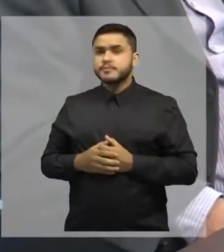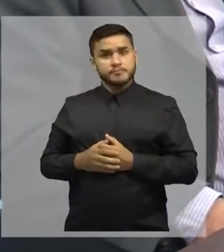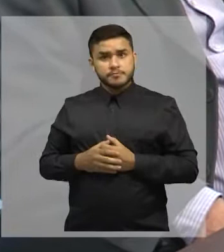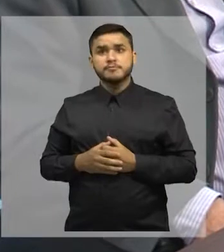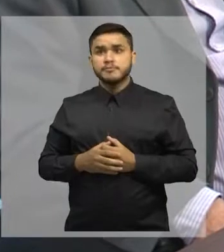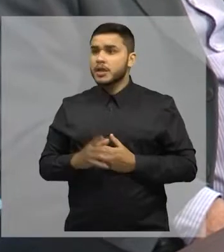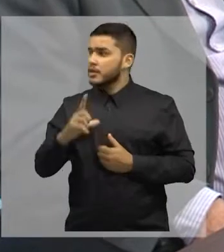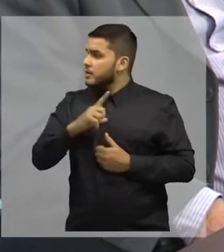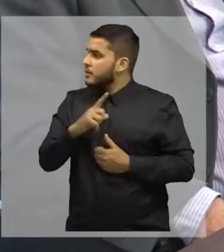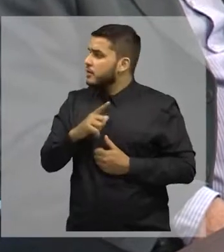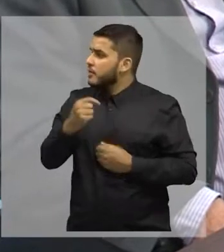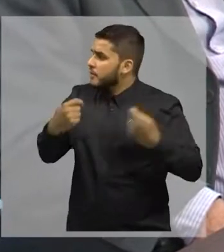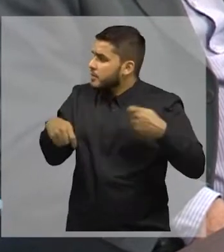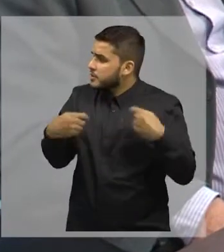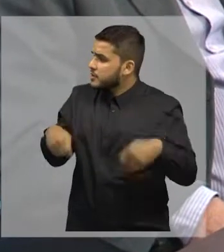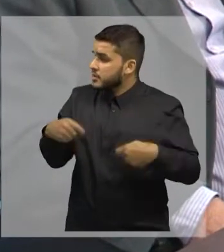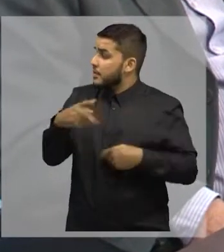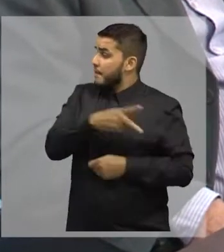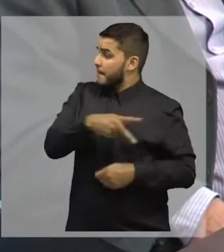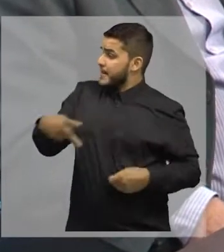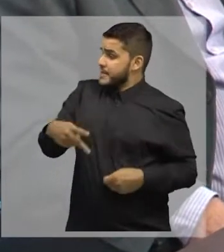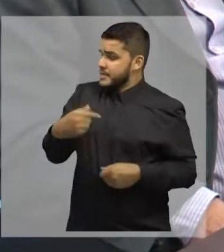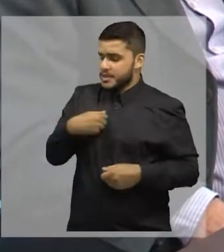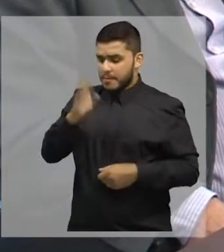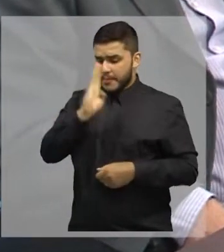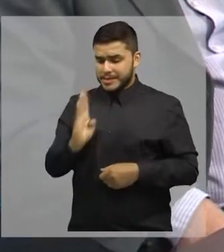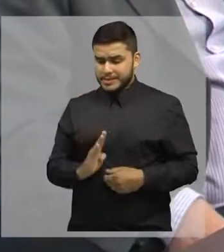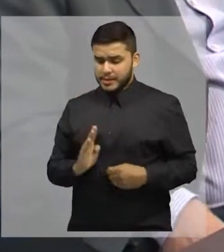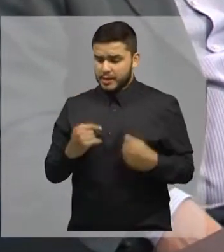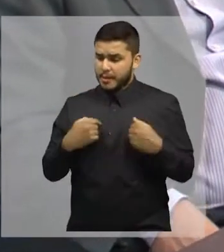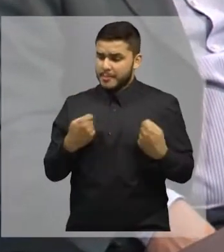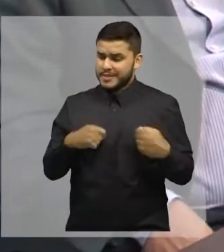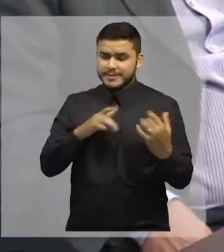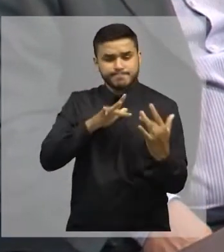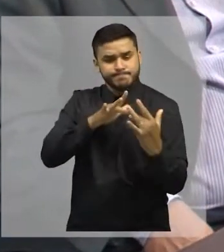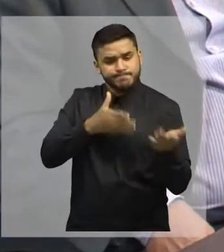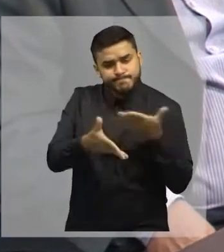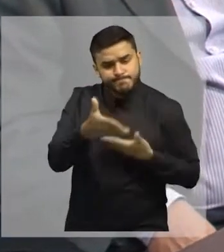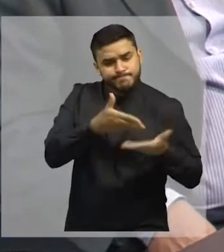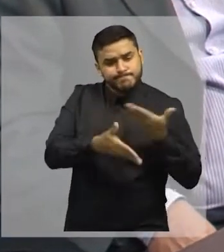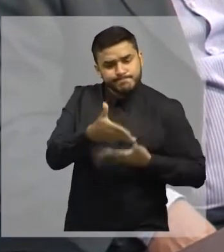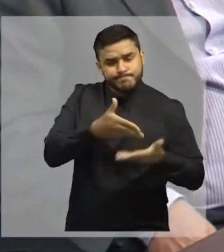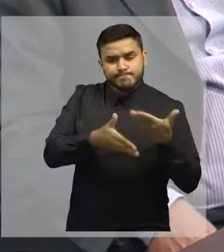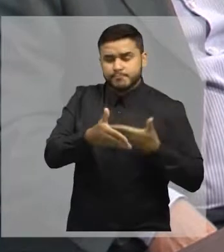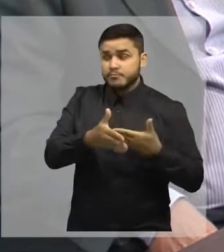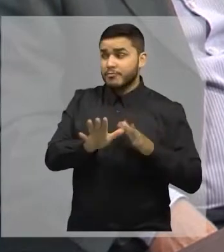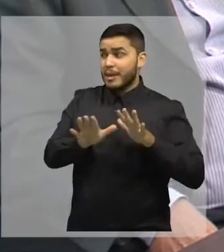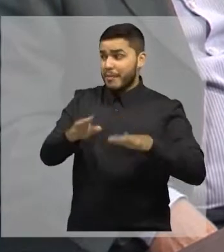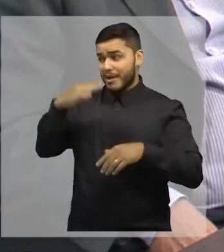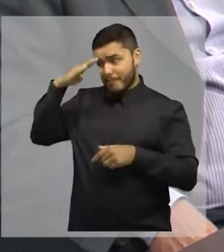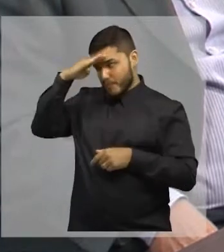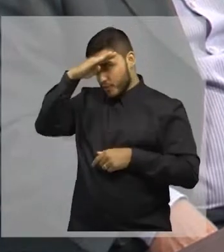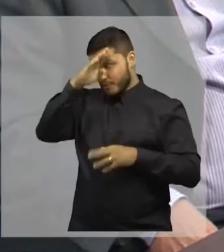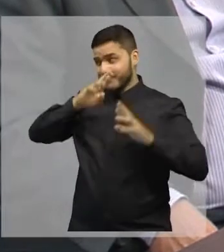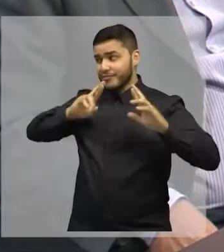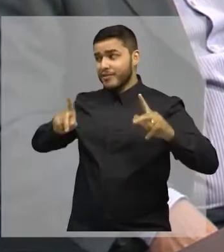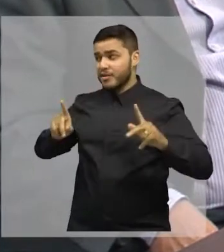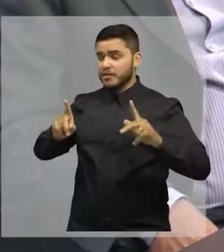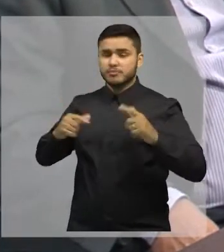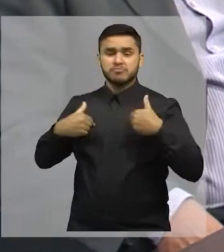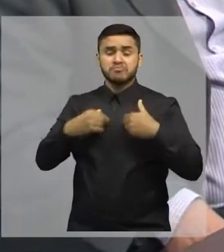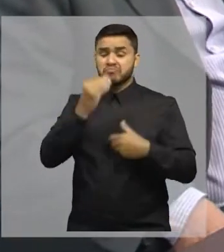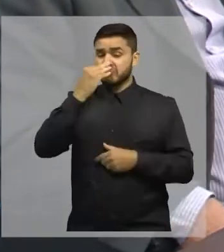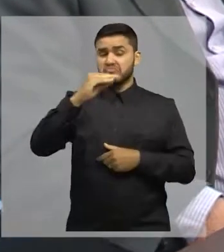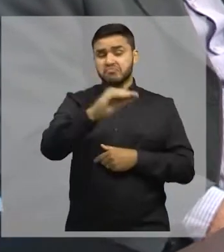reforça a necessidade de um presidente ter cada vez mais interação com o Congresso. Esse faz o contrário, vira as costas, expõe o Congresso